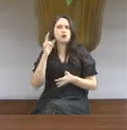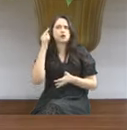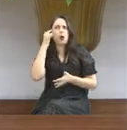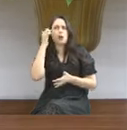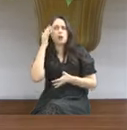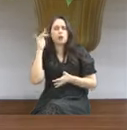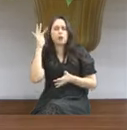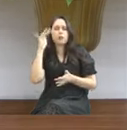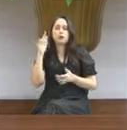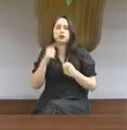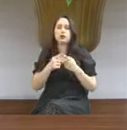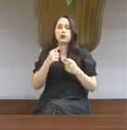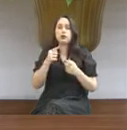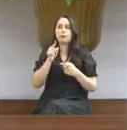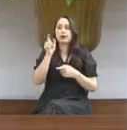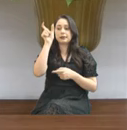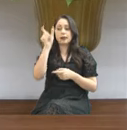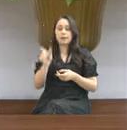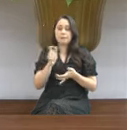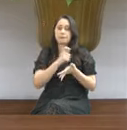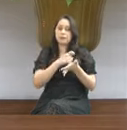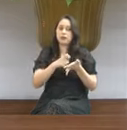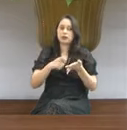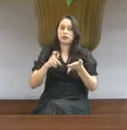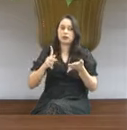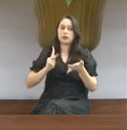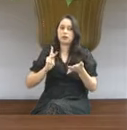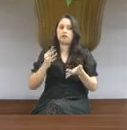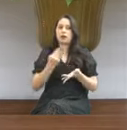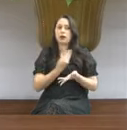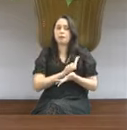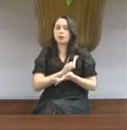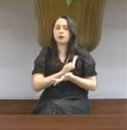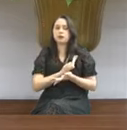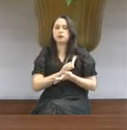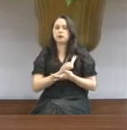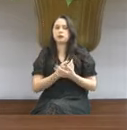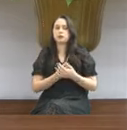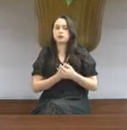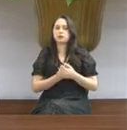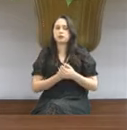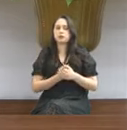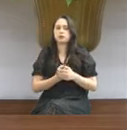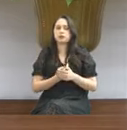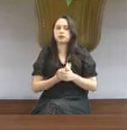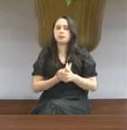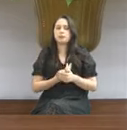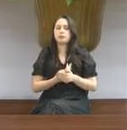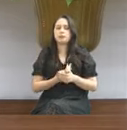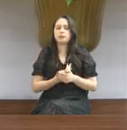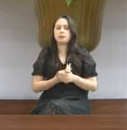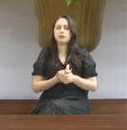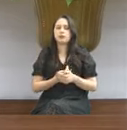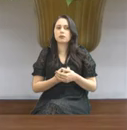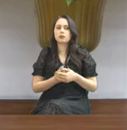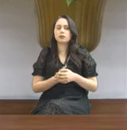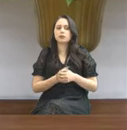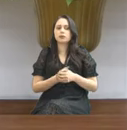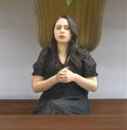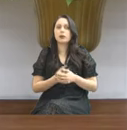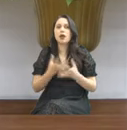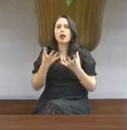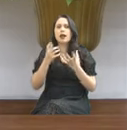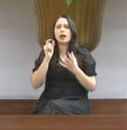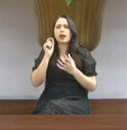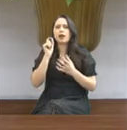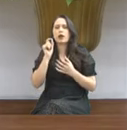suposições, mas esse autor, ele faz questão de ratificar, ele faz questão de